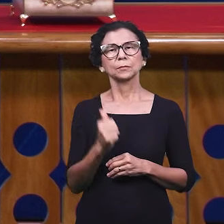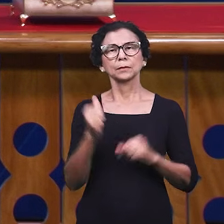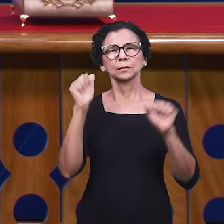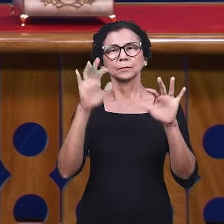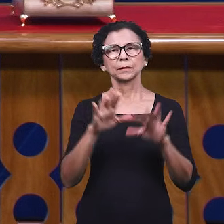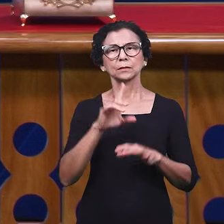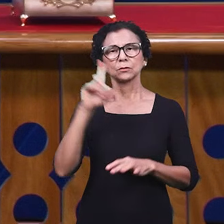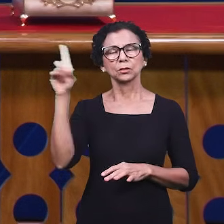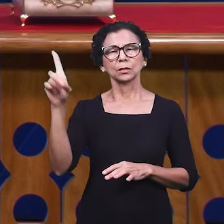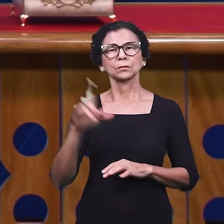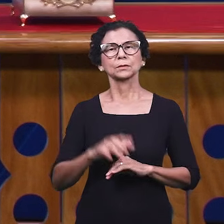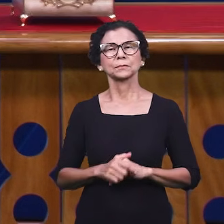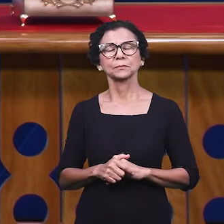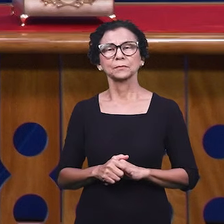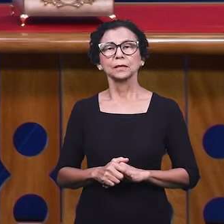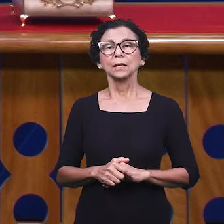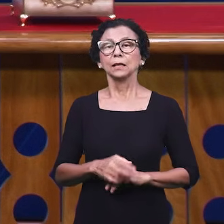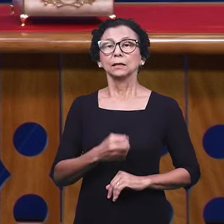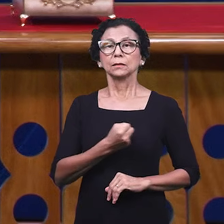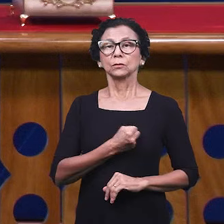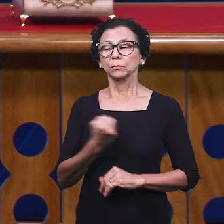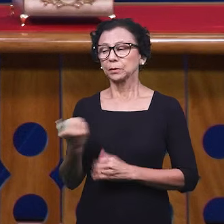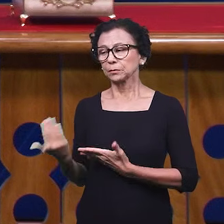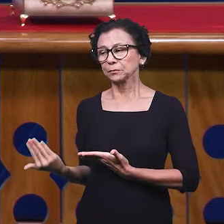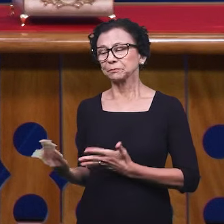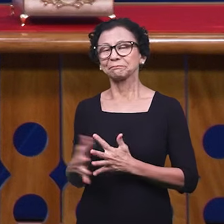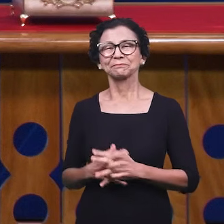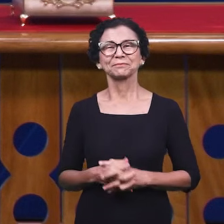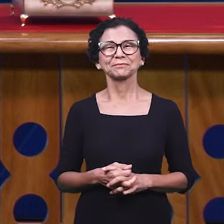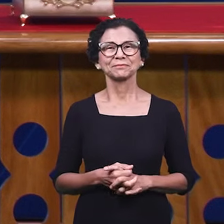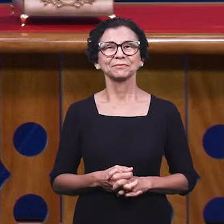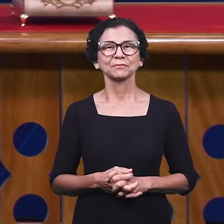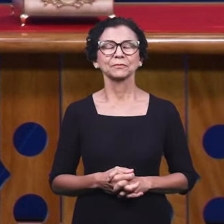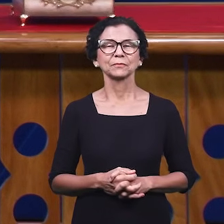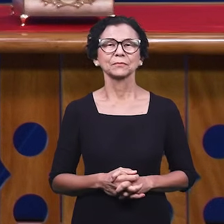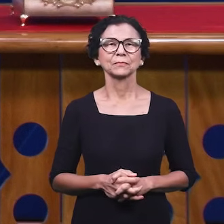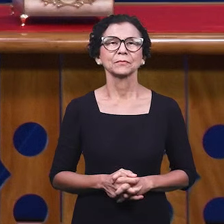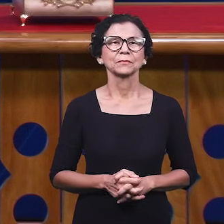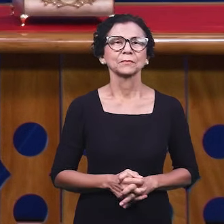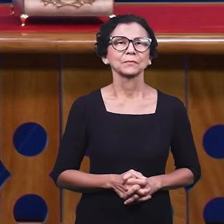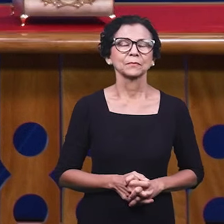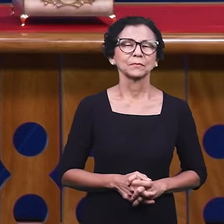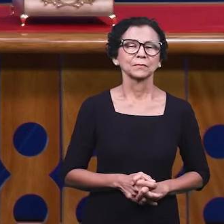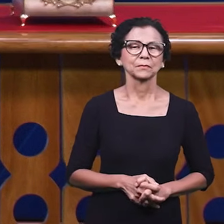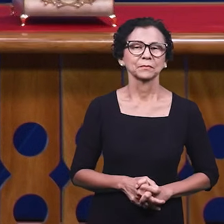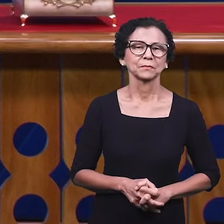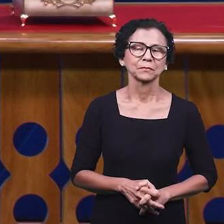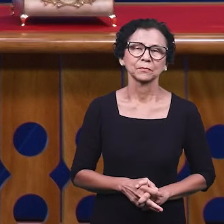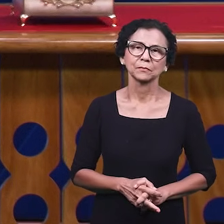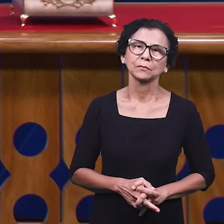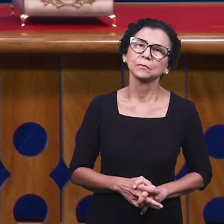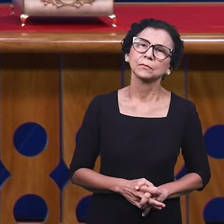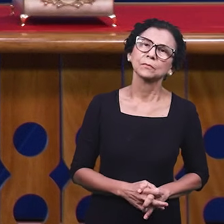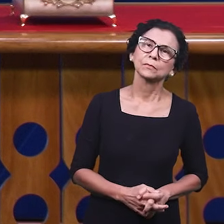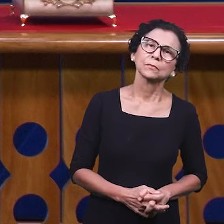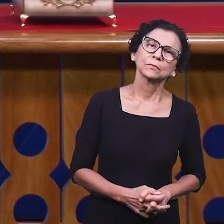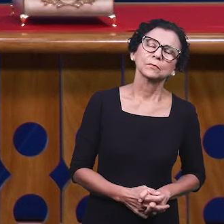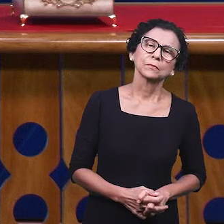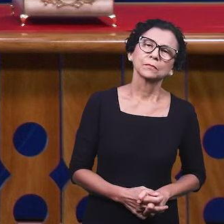na sua vida. E, por fim, tem o 0800 que está aparecendo aí, 0800